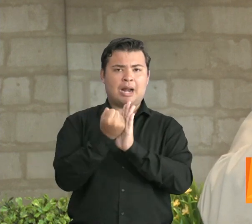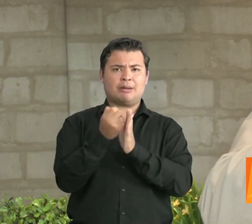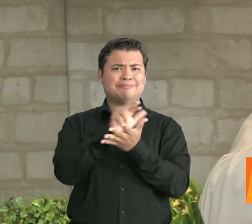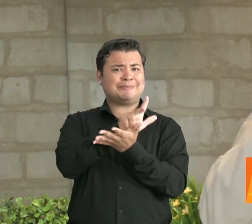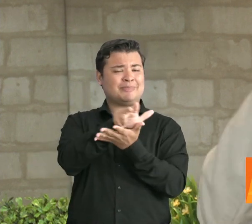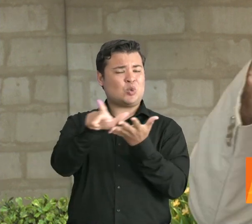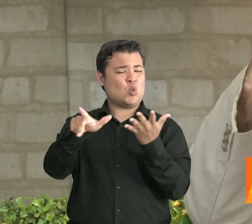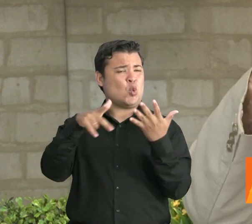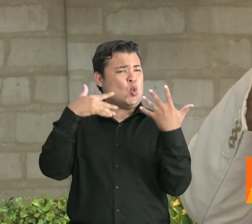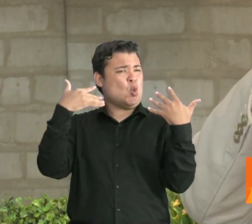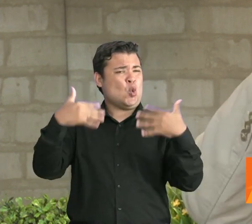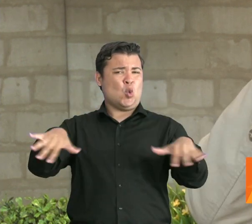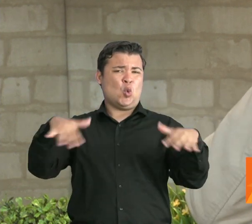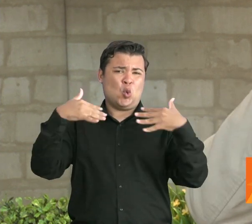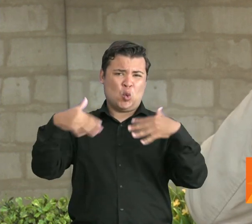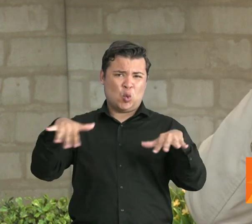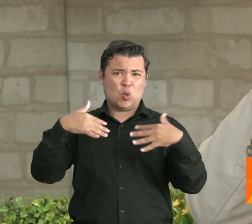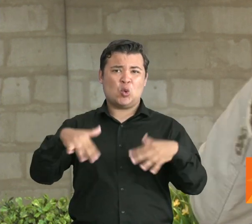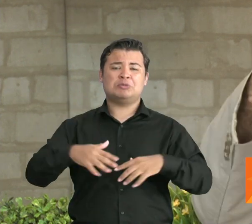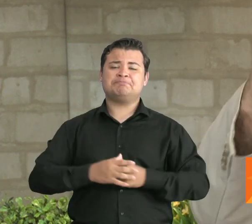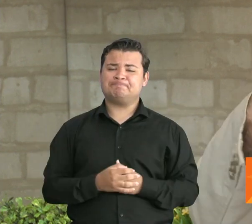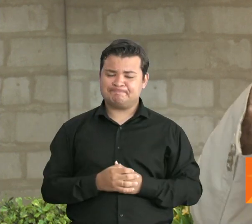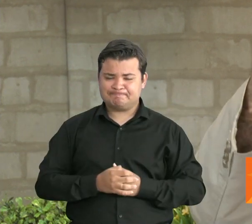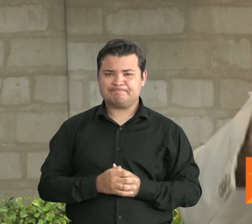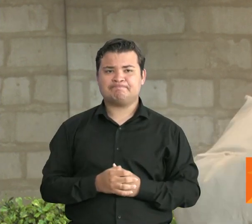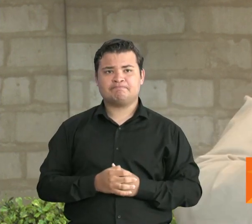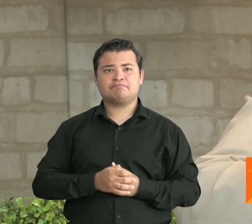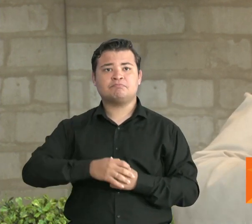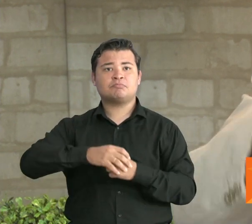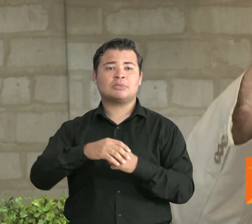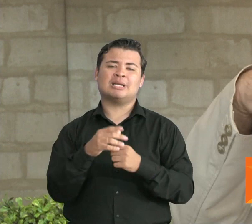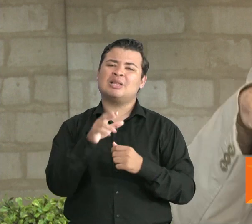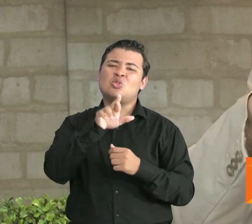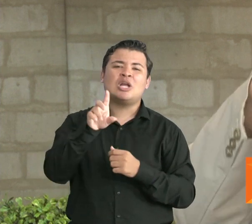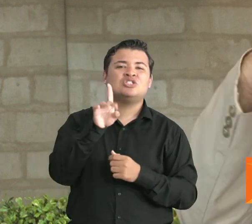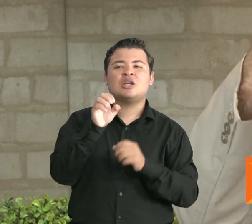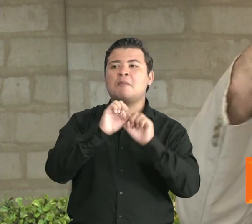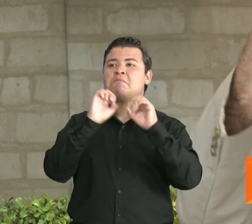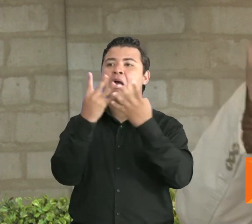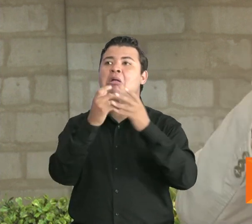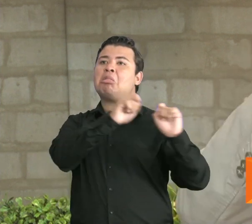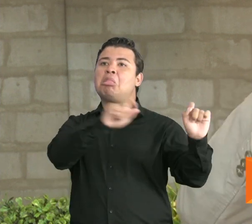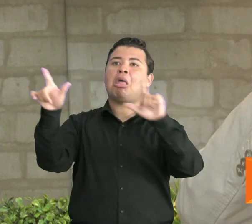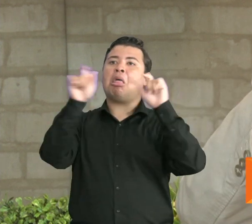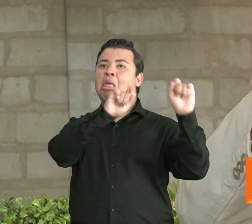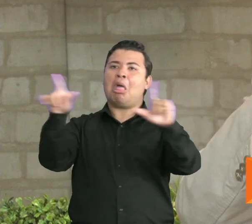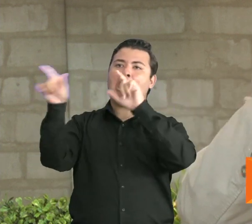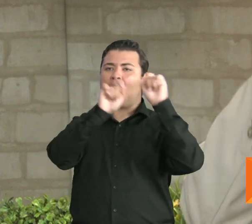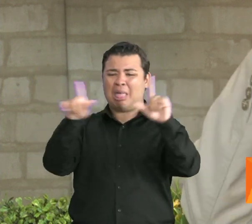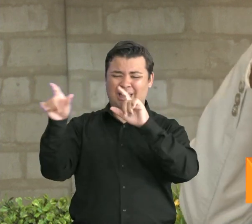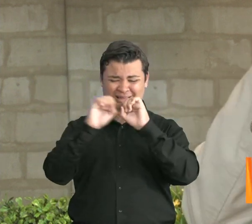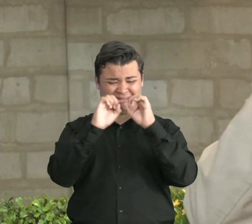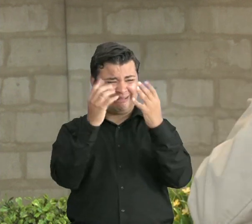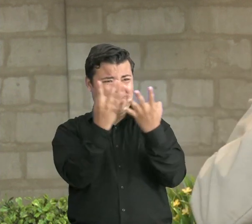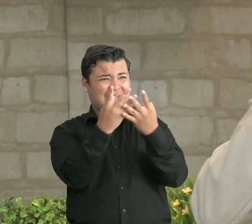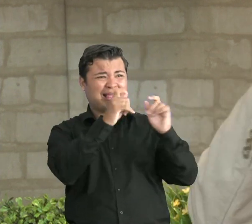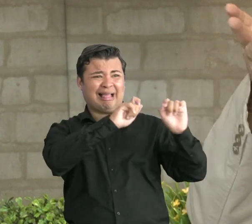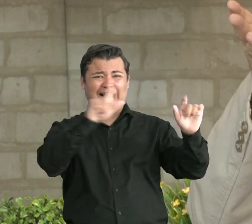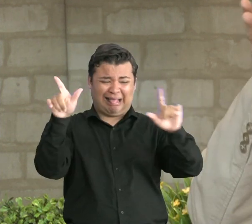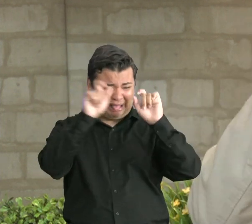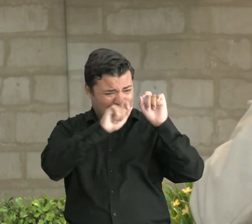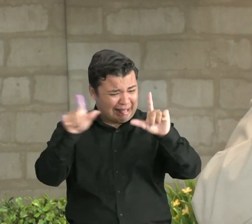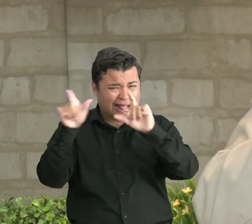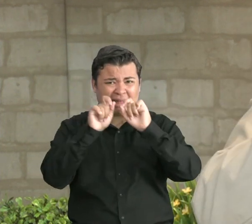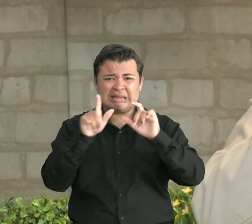fabuloso. Não só aquilo que, assim, o uso excessivo de PowerPoint, que faz com que a gente PowerPointize o pensamento. Não é a gente passa a pensar, isso não